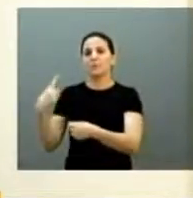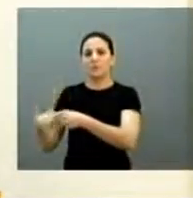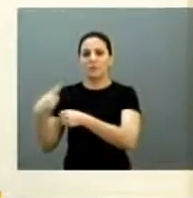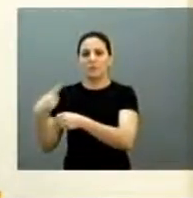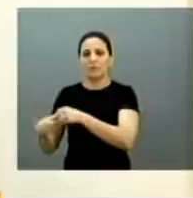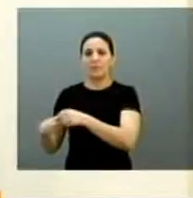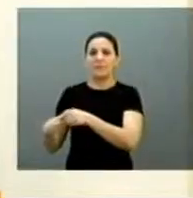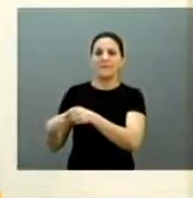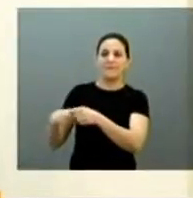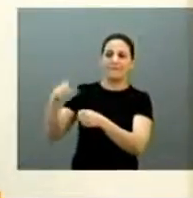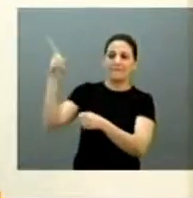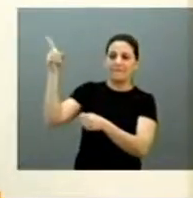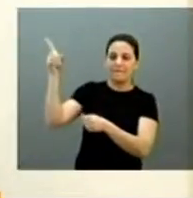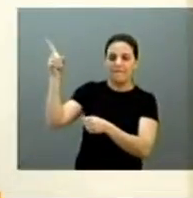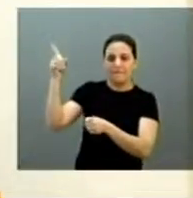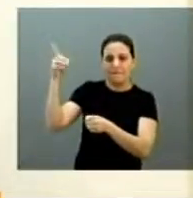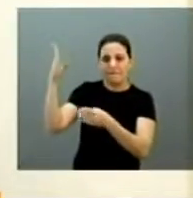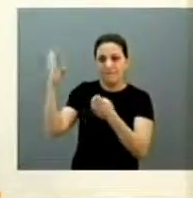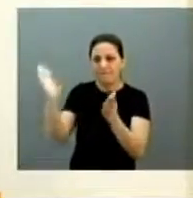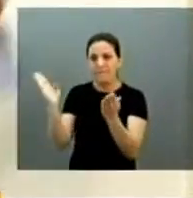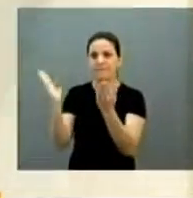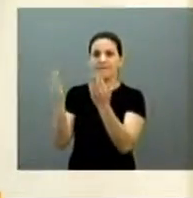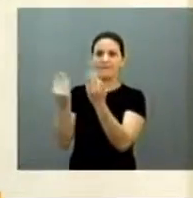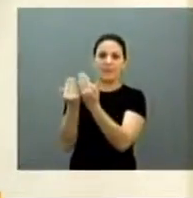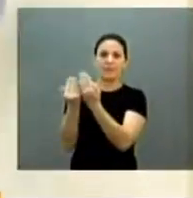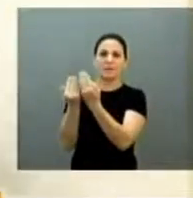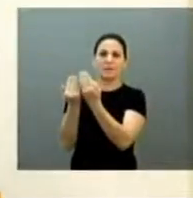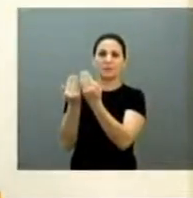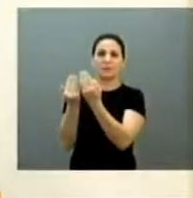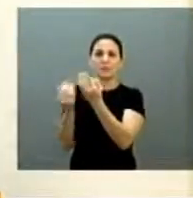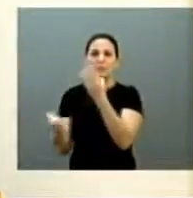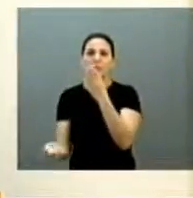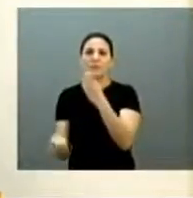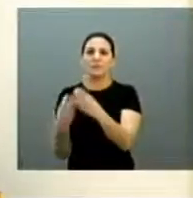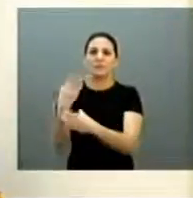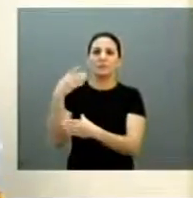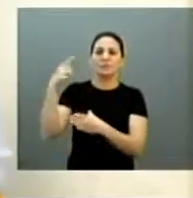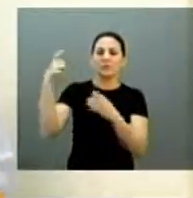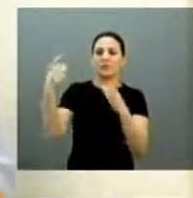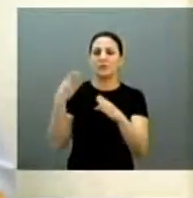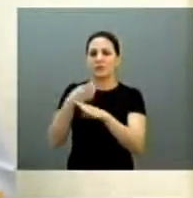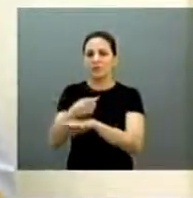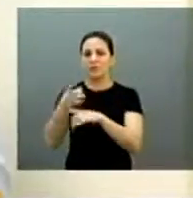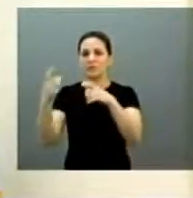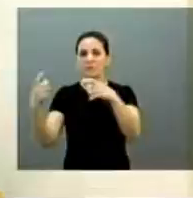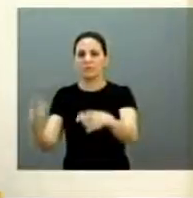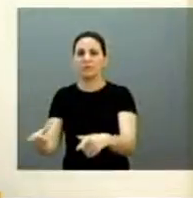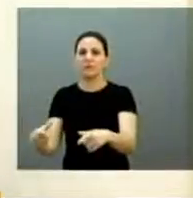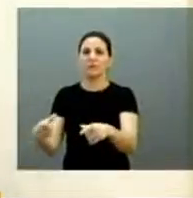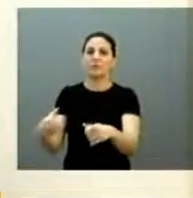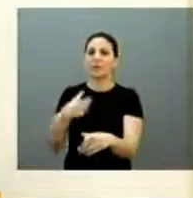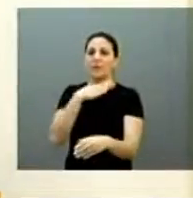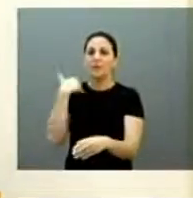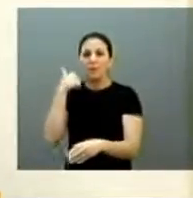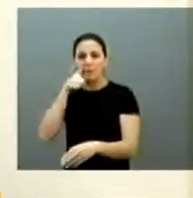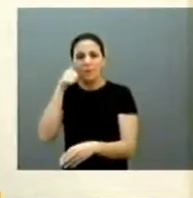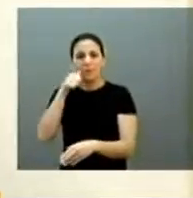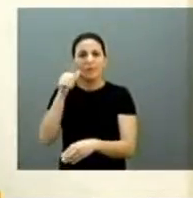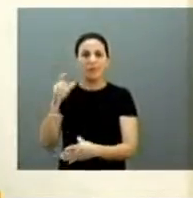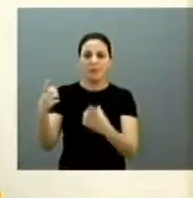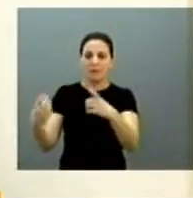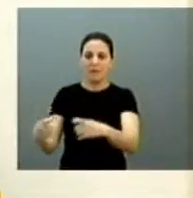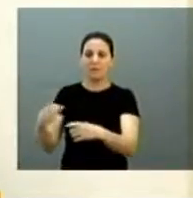Lacra. Para acontecer o que aconteceu no Selmidei, que entraram no espaço, e mataram uma mulher lá no espaço do